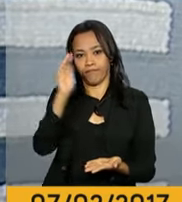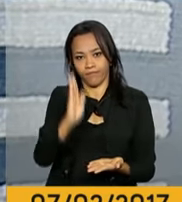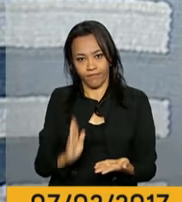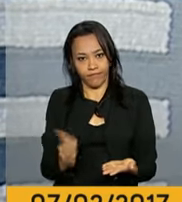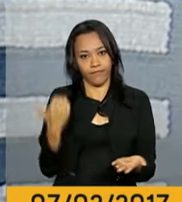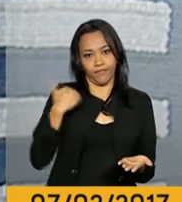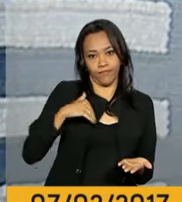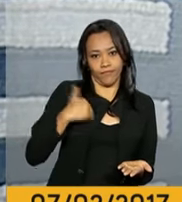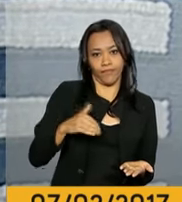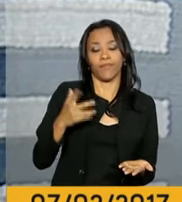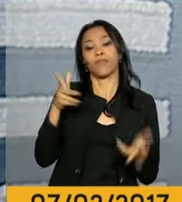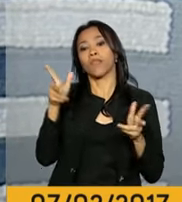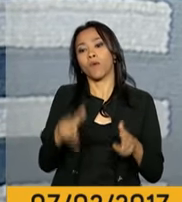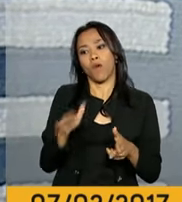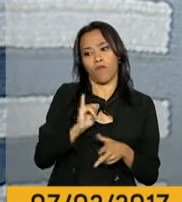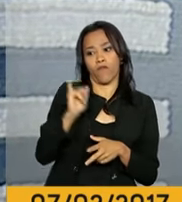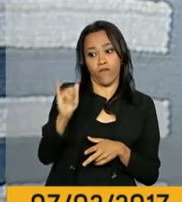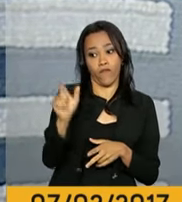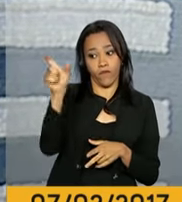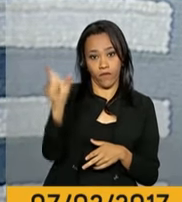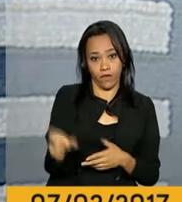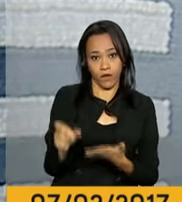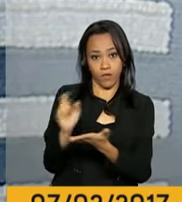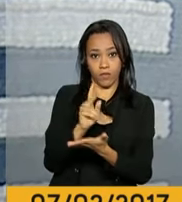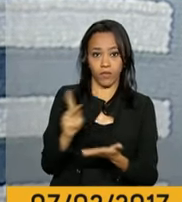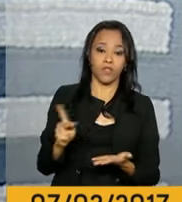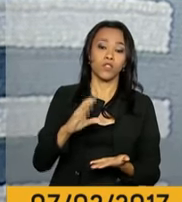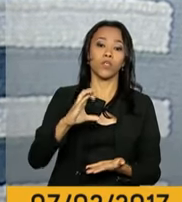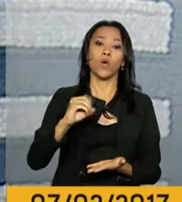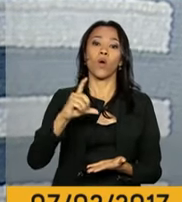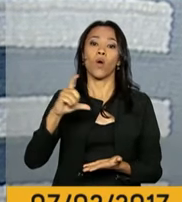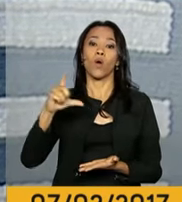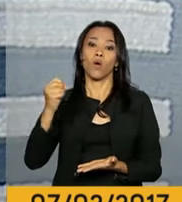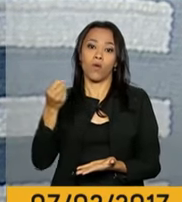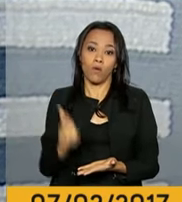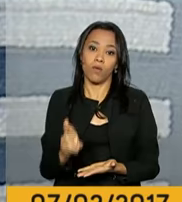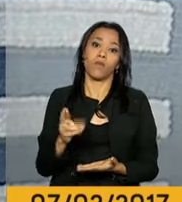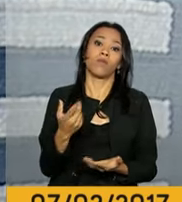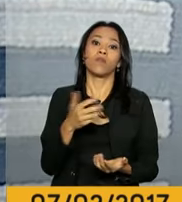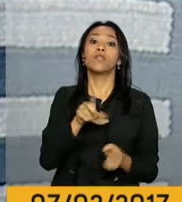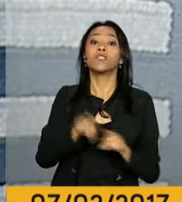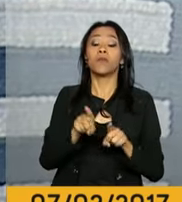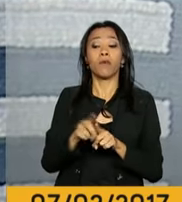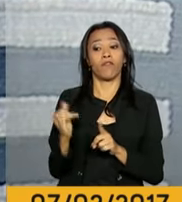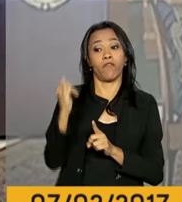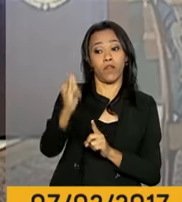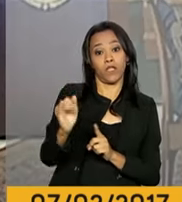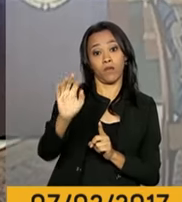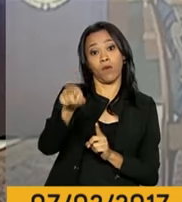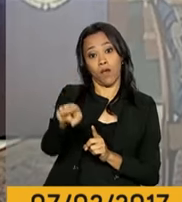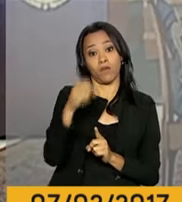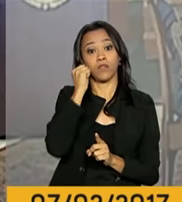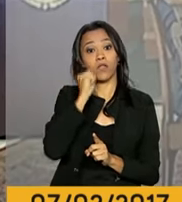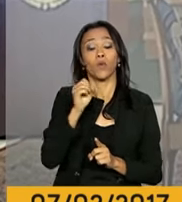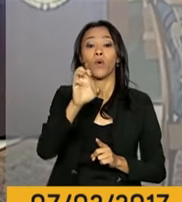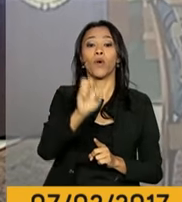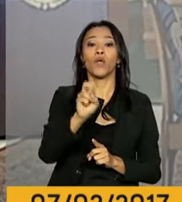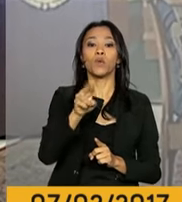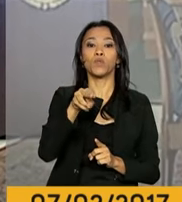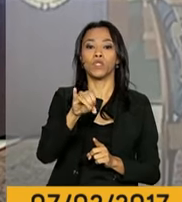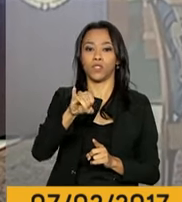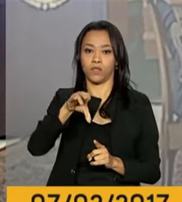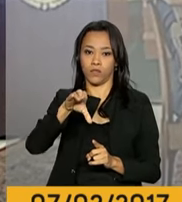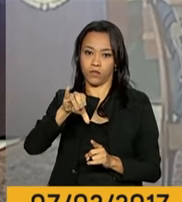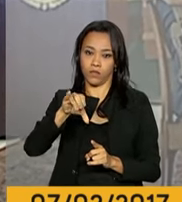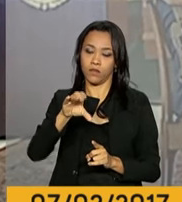Presidente color acabamos de verificar e praticar Senador eunício no dia de hoje na nossa